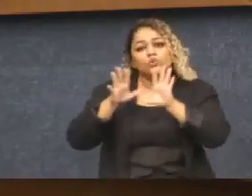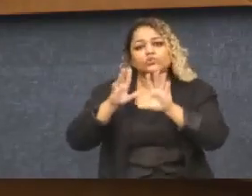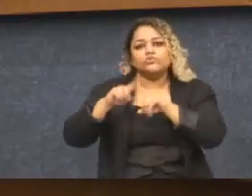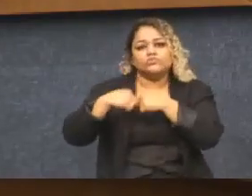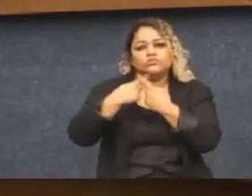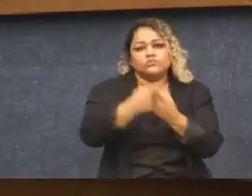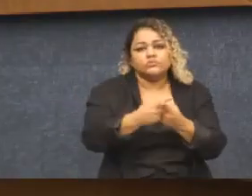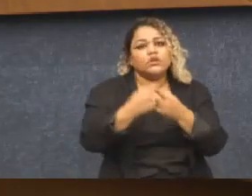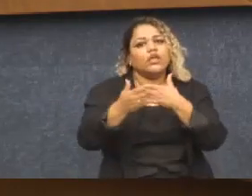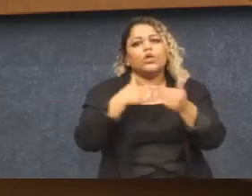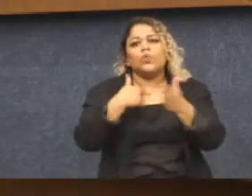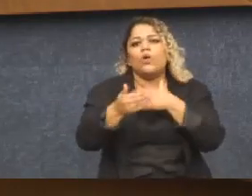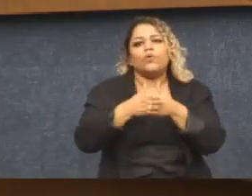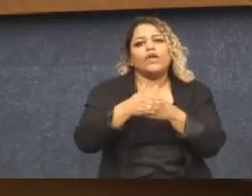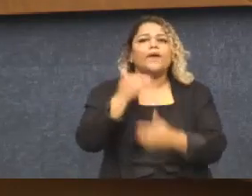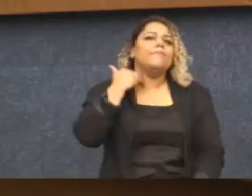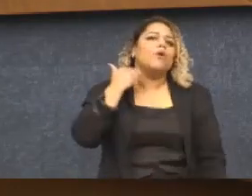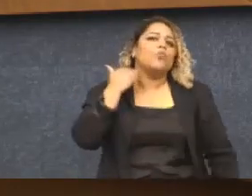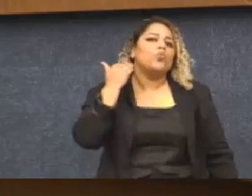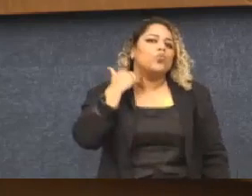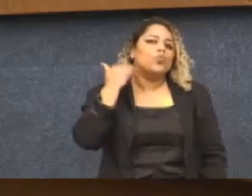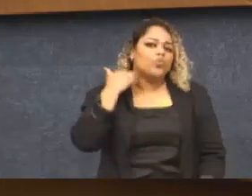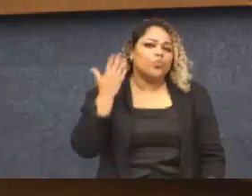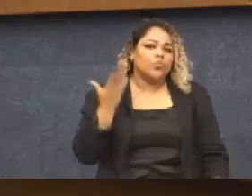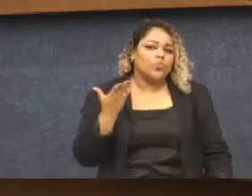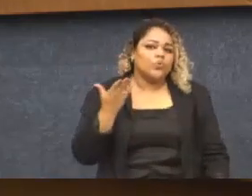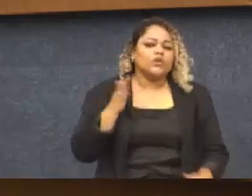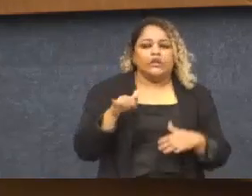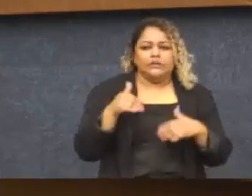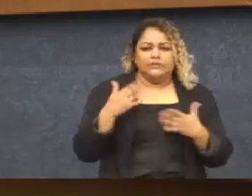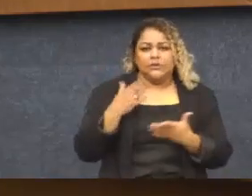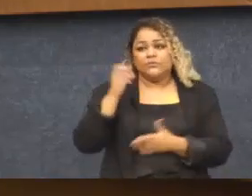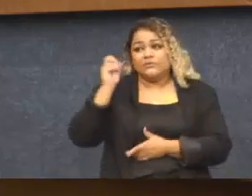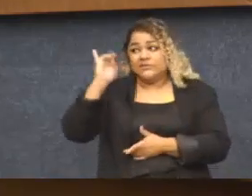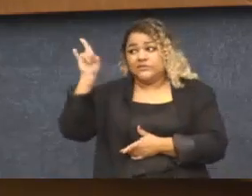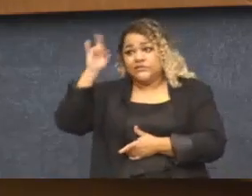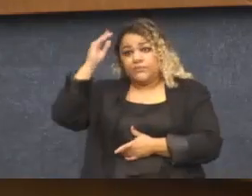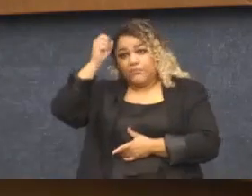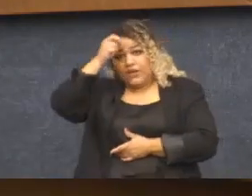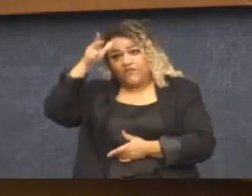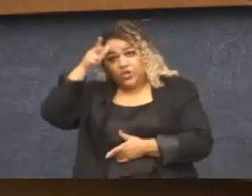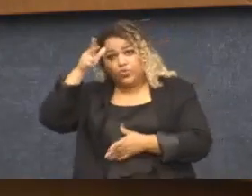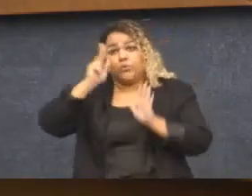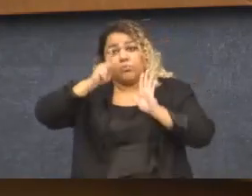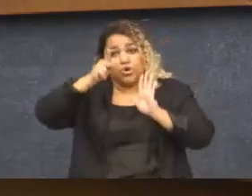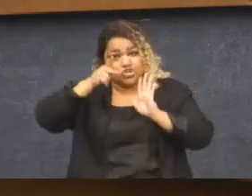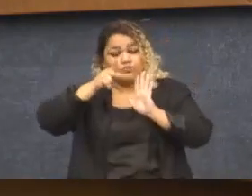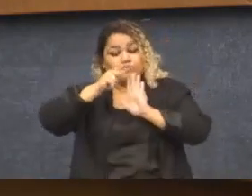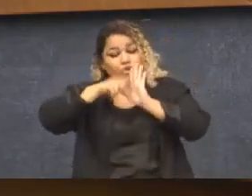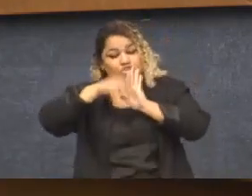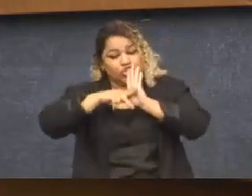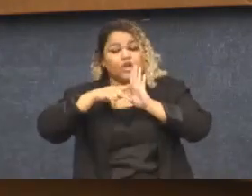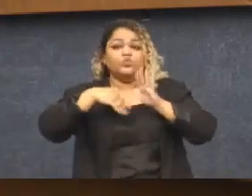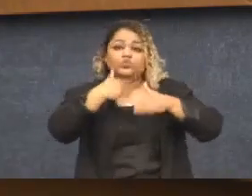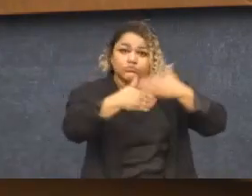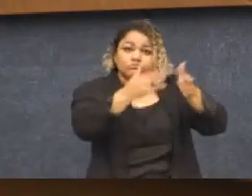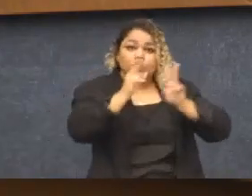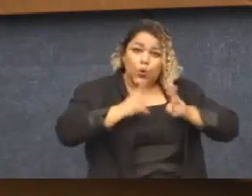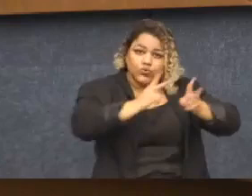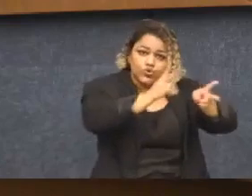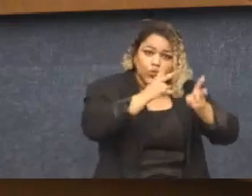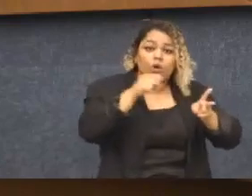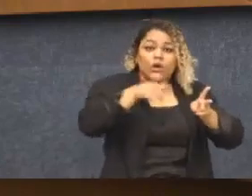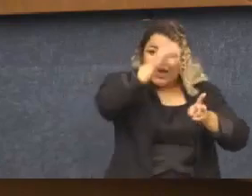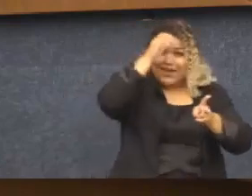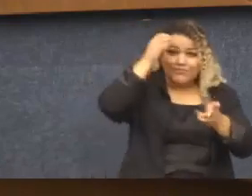em qualquer instituição financeira. Então, se a prefeitura continuasse com o projeto e esse projeto viesse a ser aprovado aqui neste